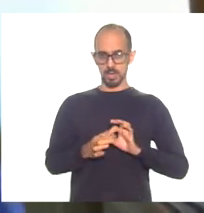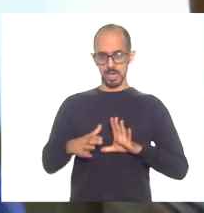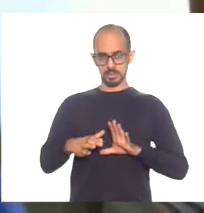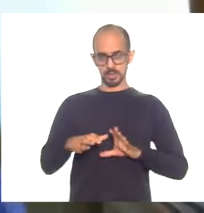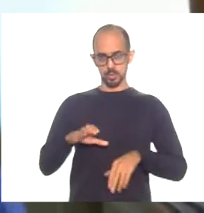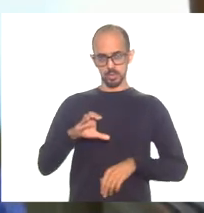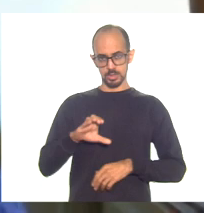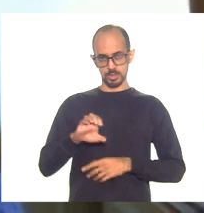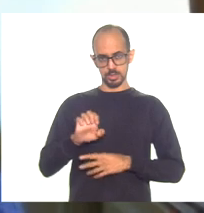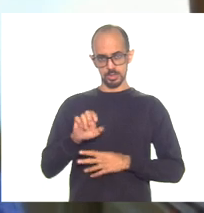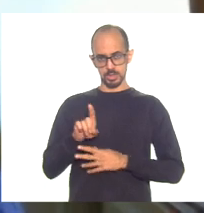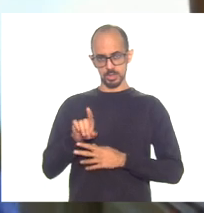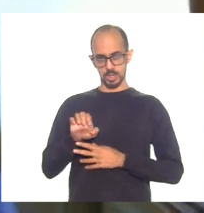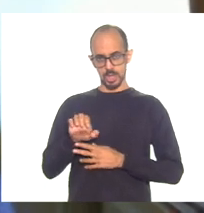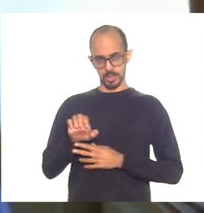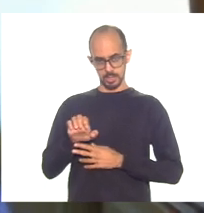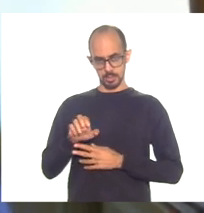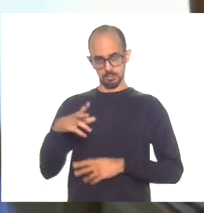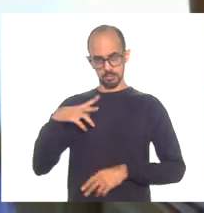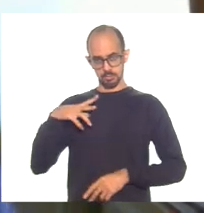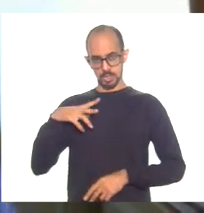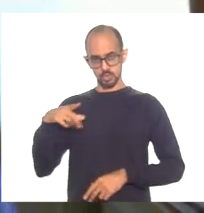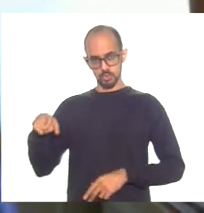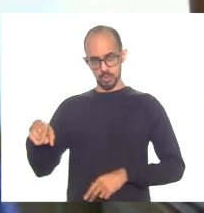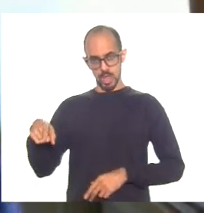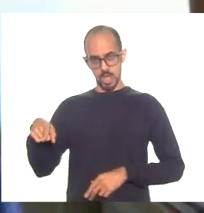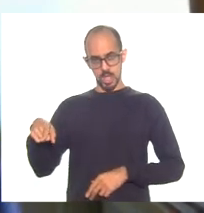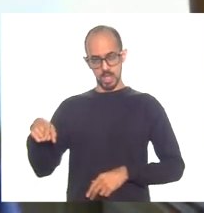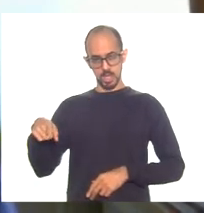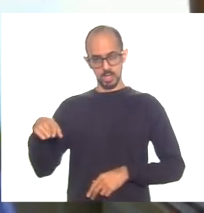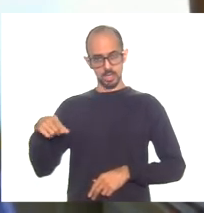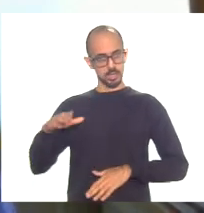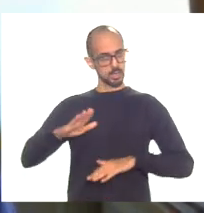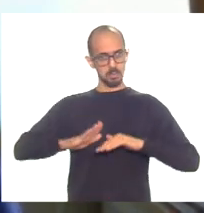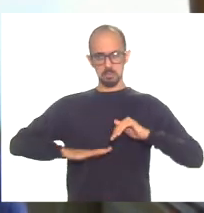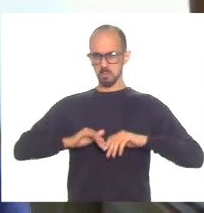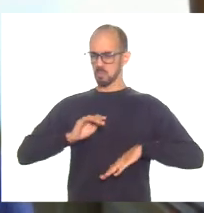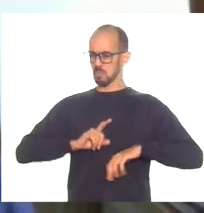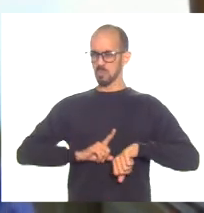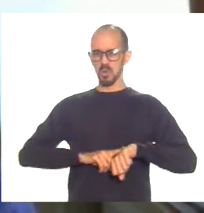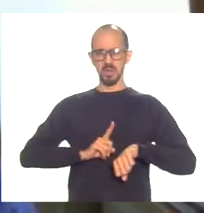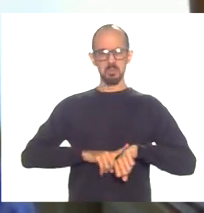SEDAI à iniciativa privada em momento nenhum,